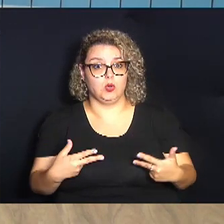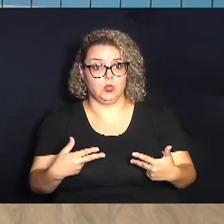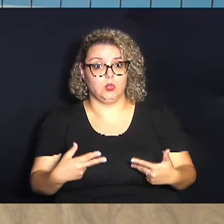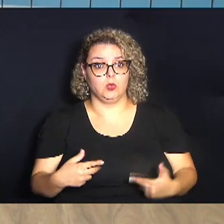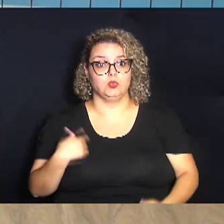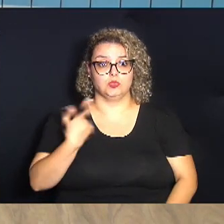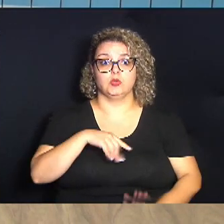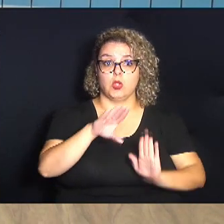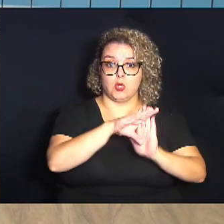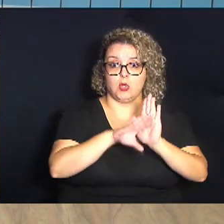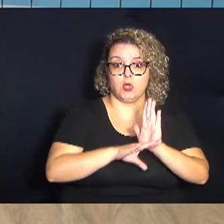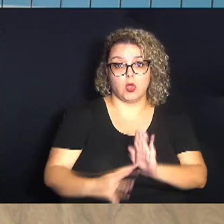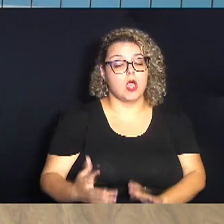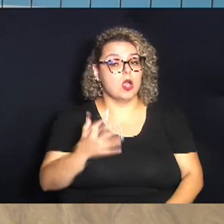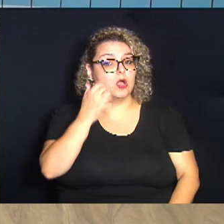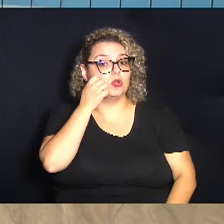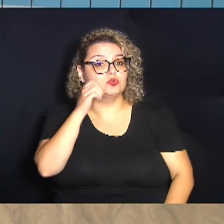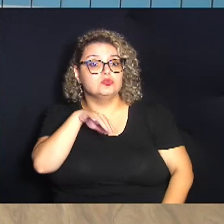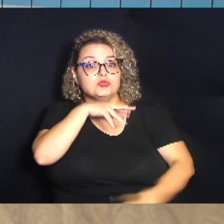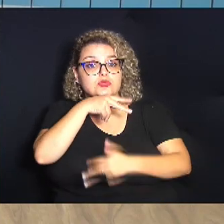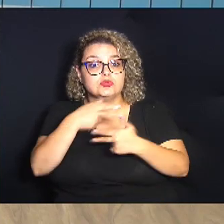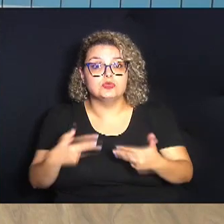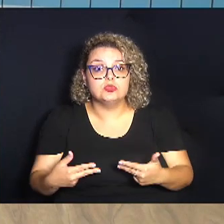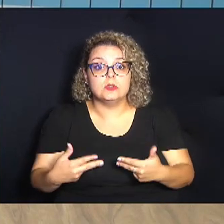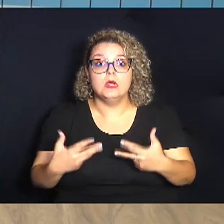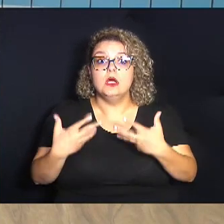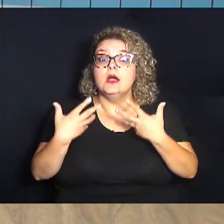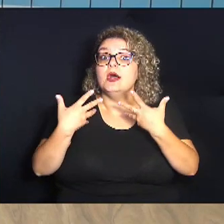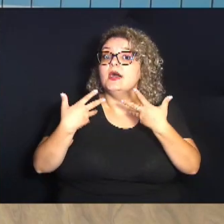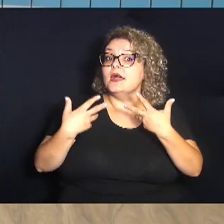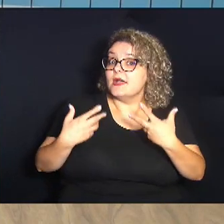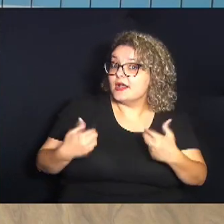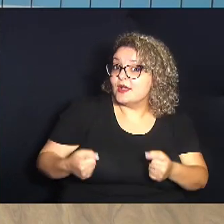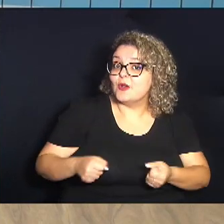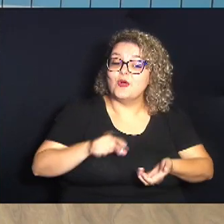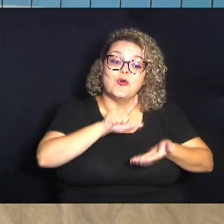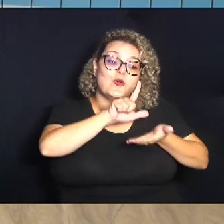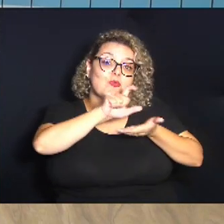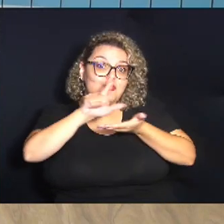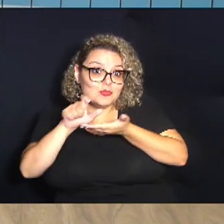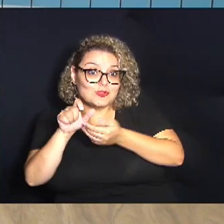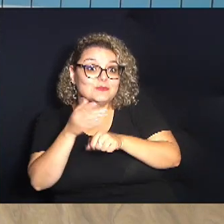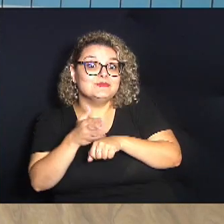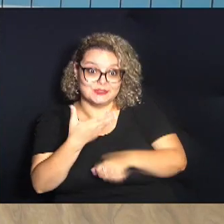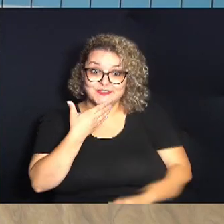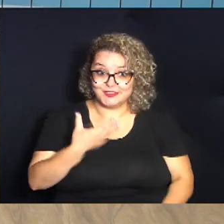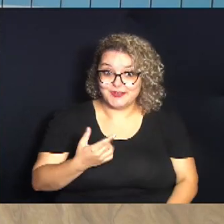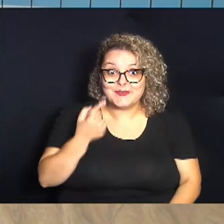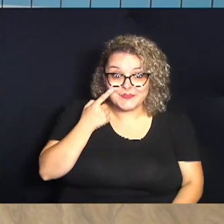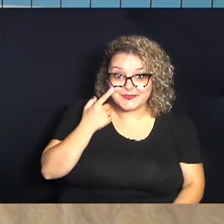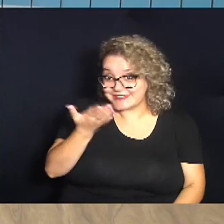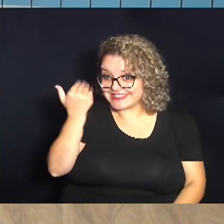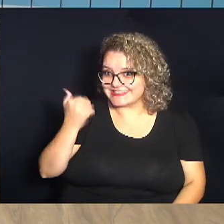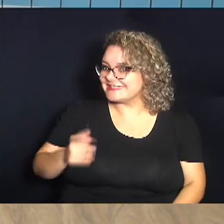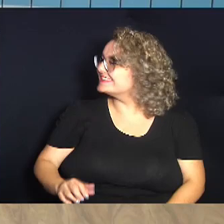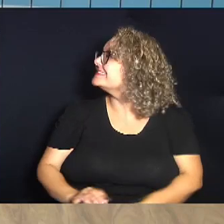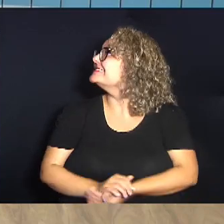nosso quadro Adote um Bichinho ganharam um ensaio fotográfico de Natal. Vamos conferir?